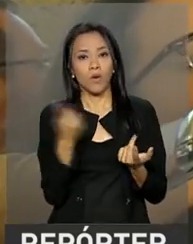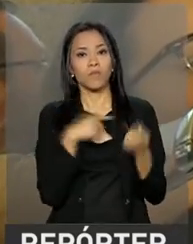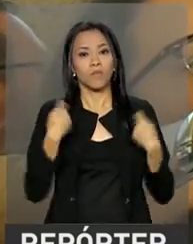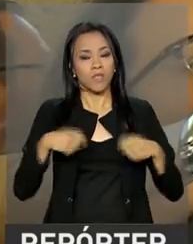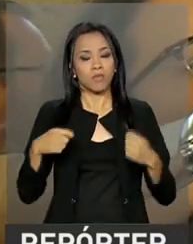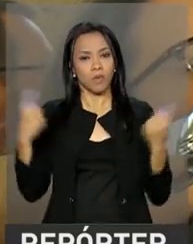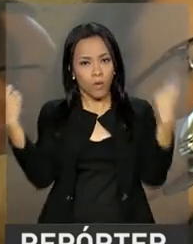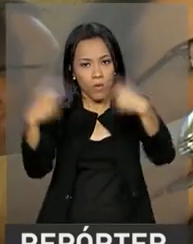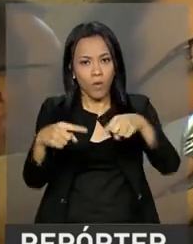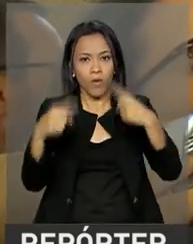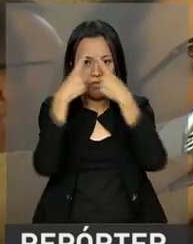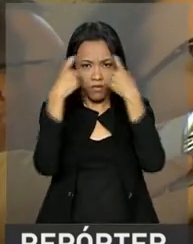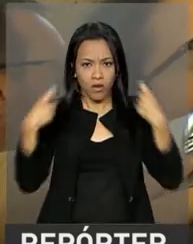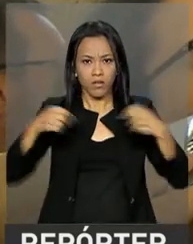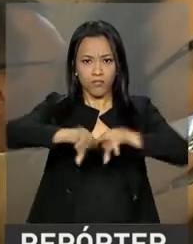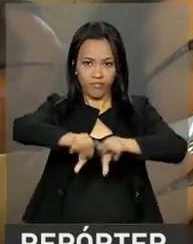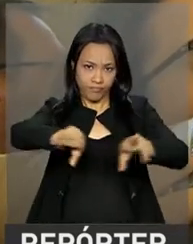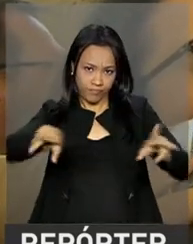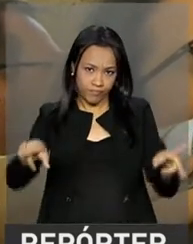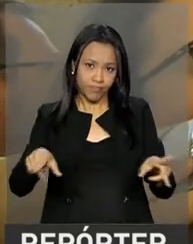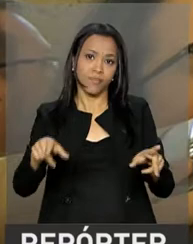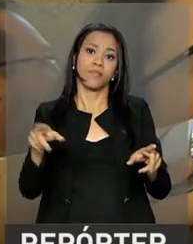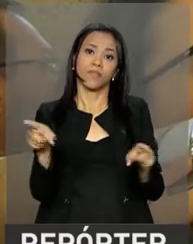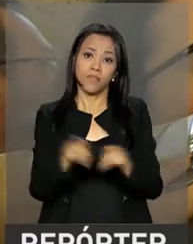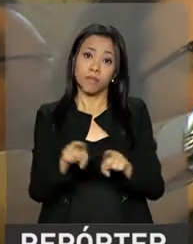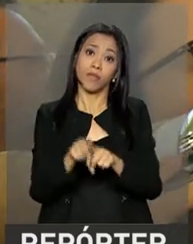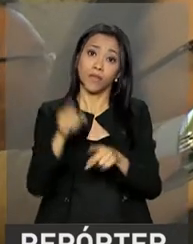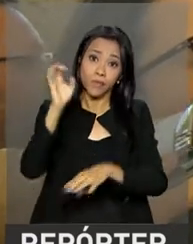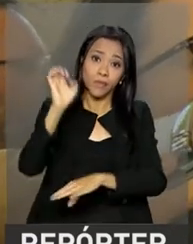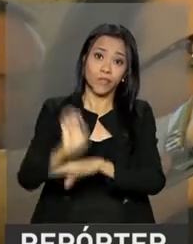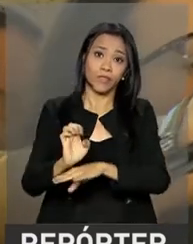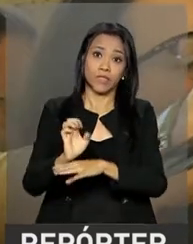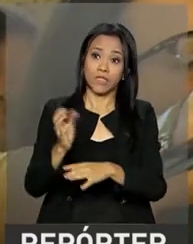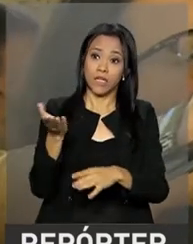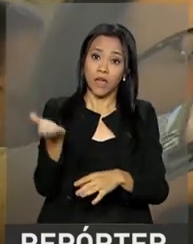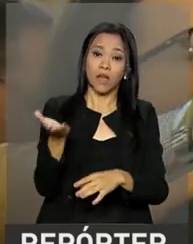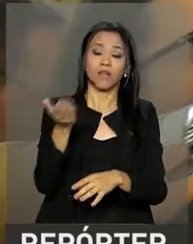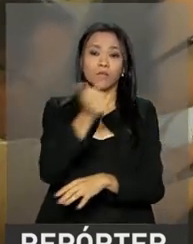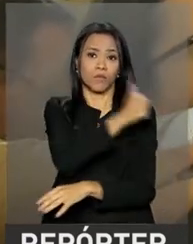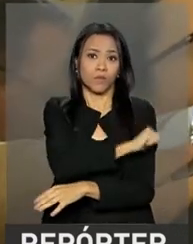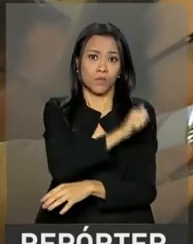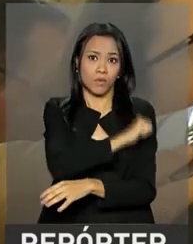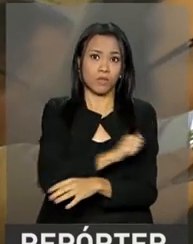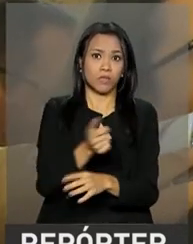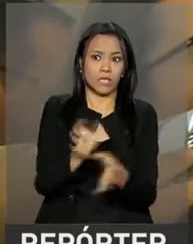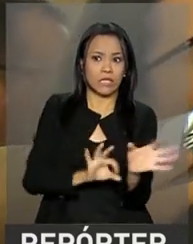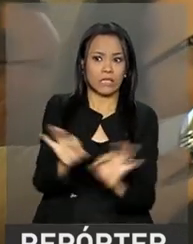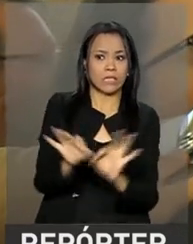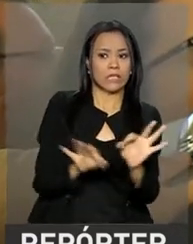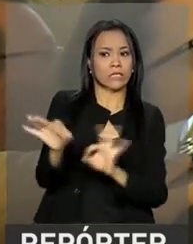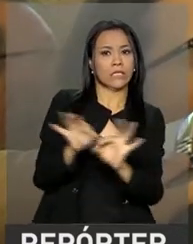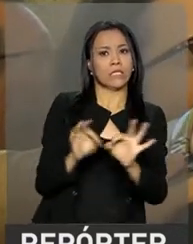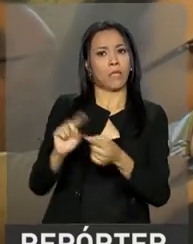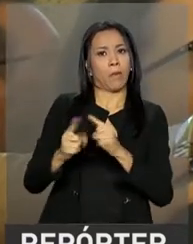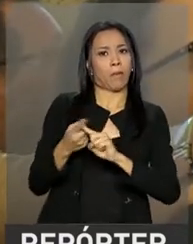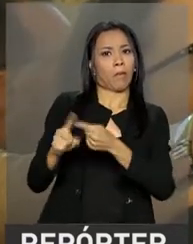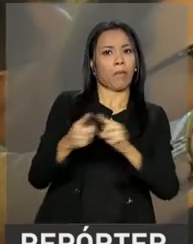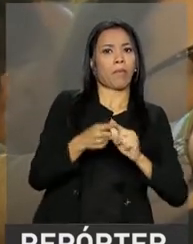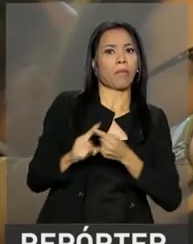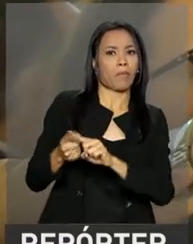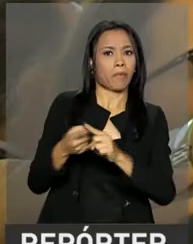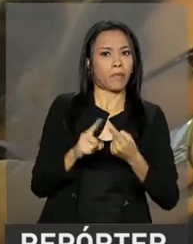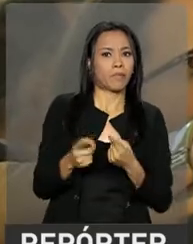mas precisa também combater o Estado criminoso, que é aquela parte do Estado, dos poderes públicos que foram cooptados